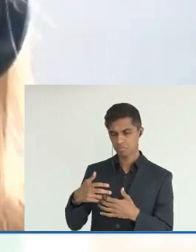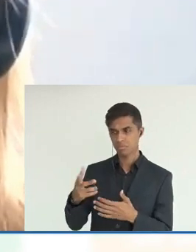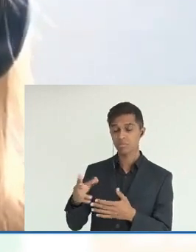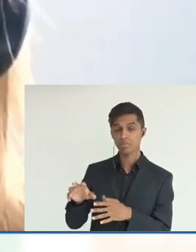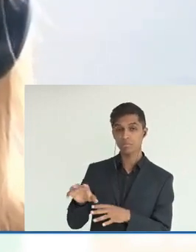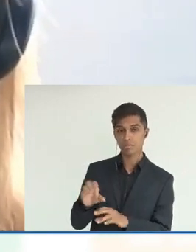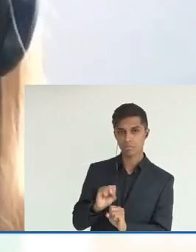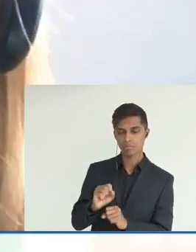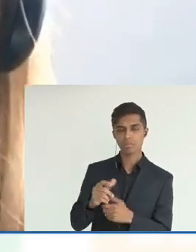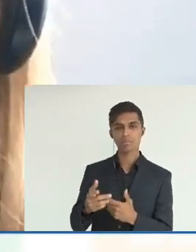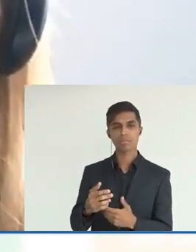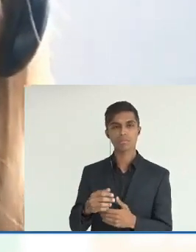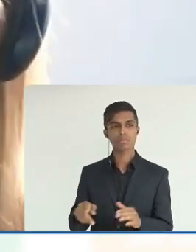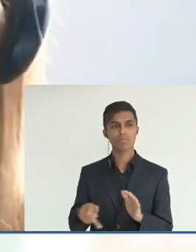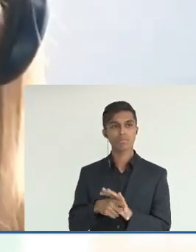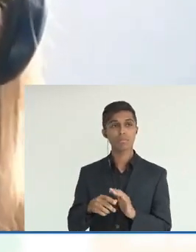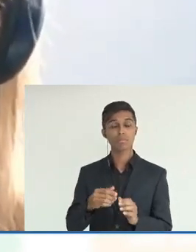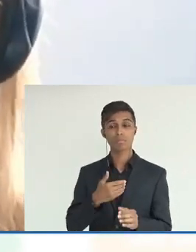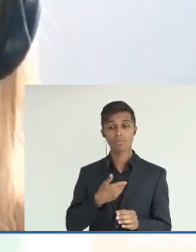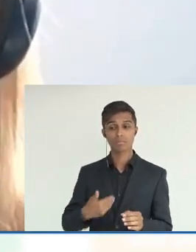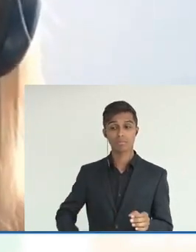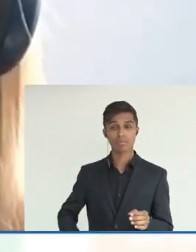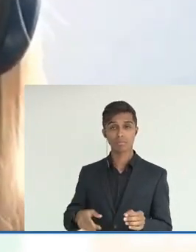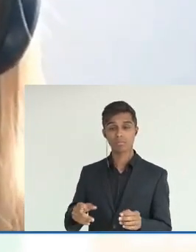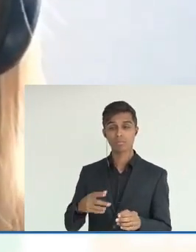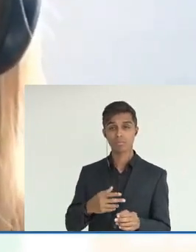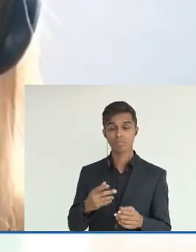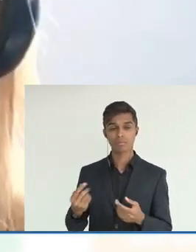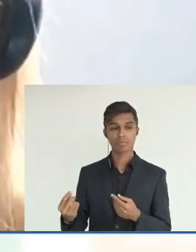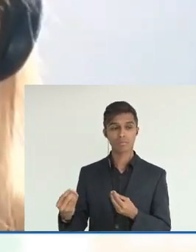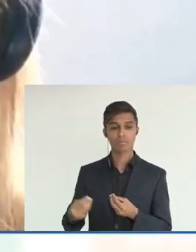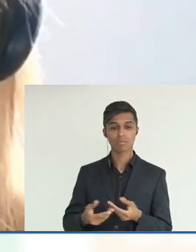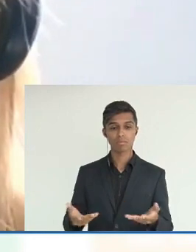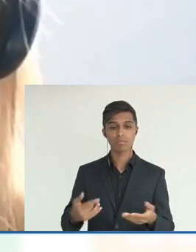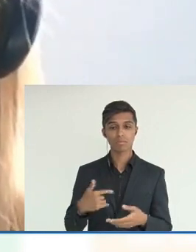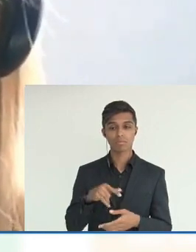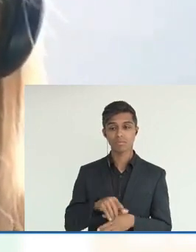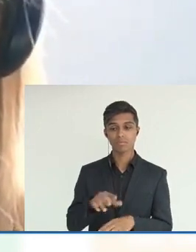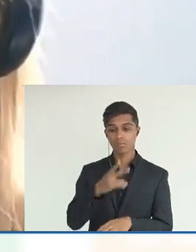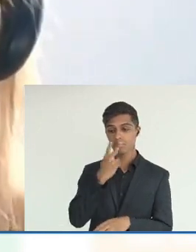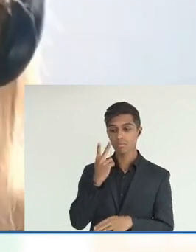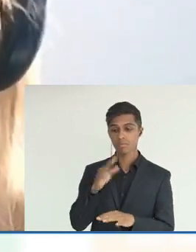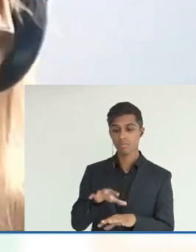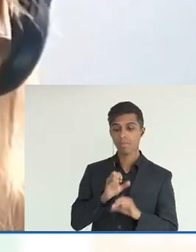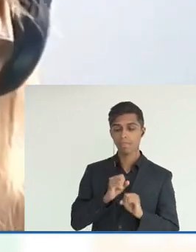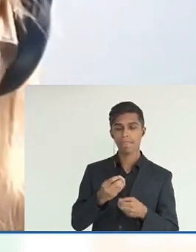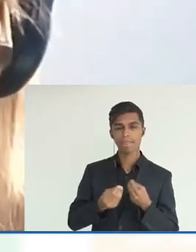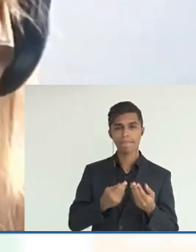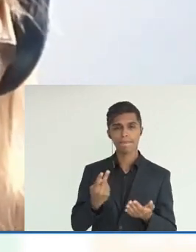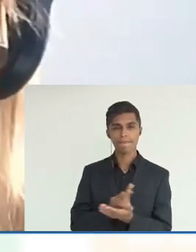poder público, como funciona na Prefeitura de São Paulo?